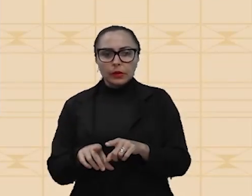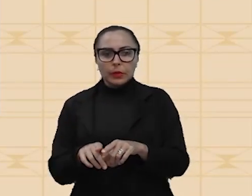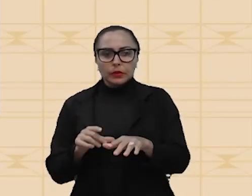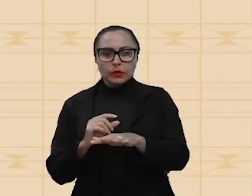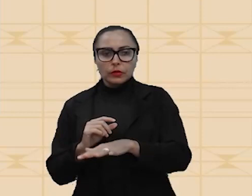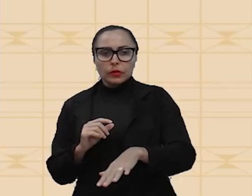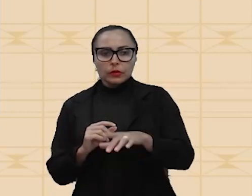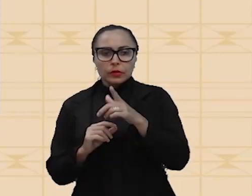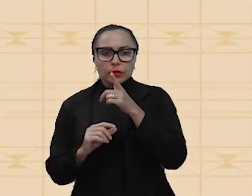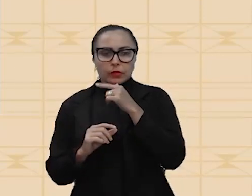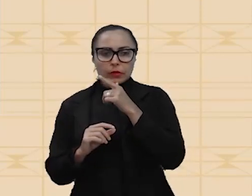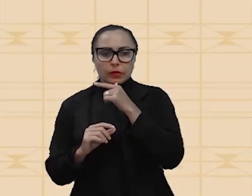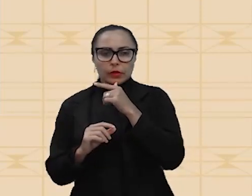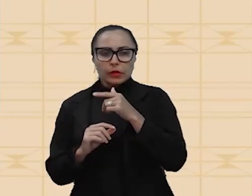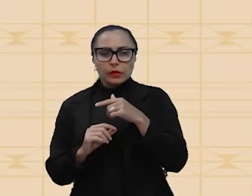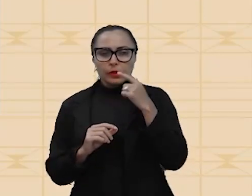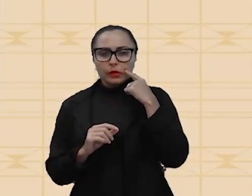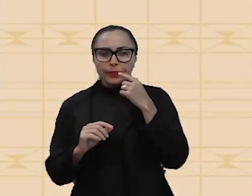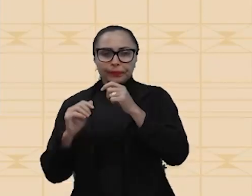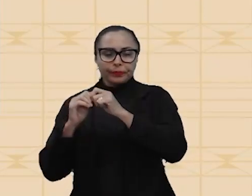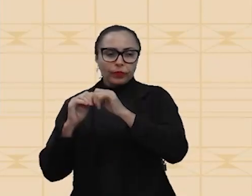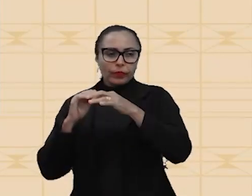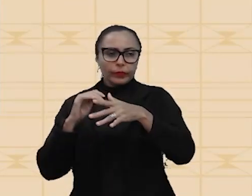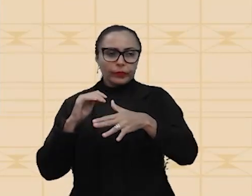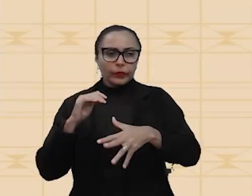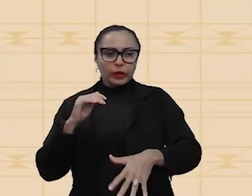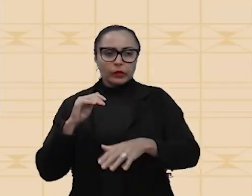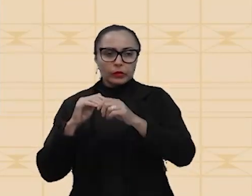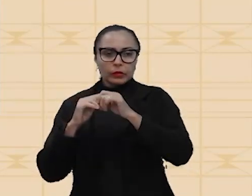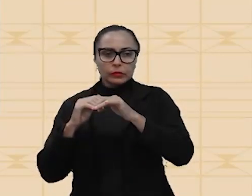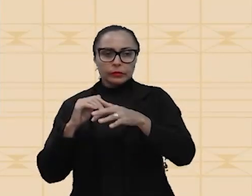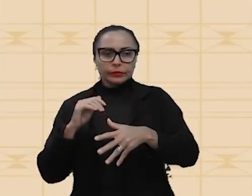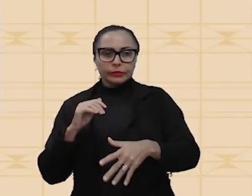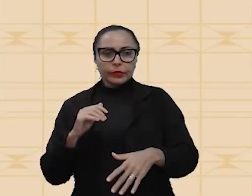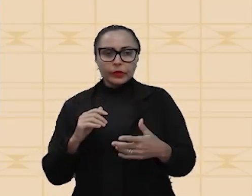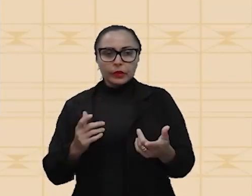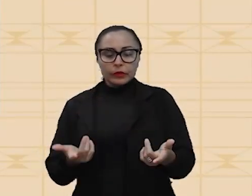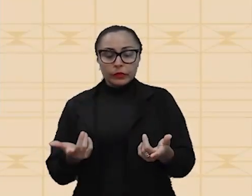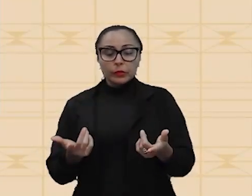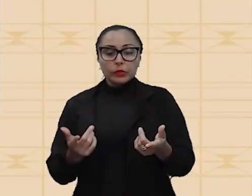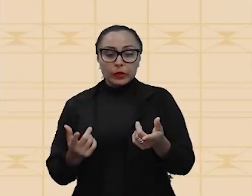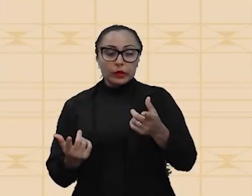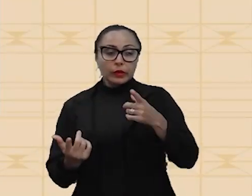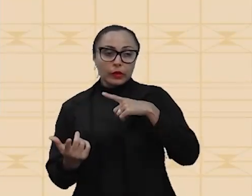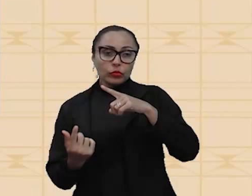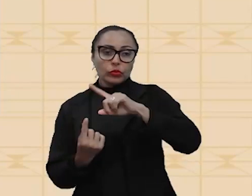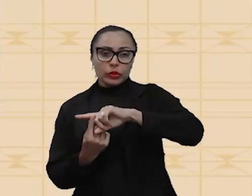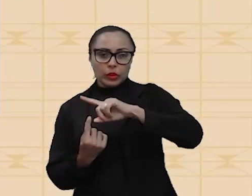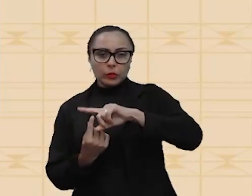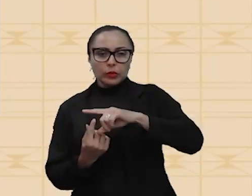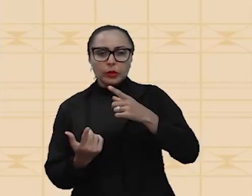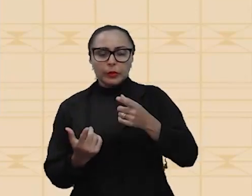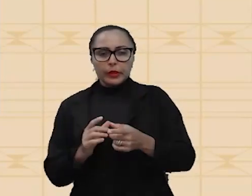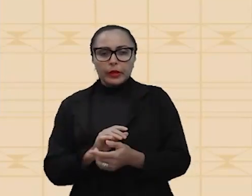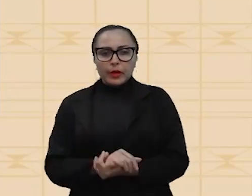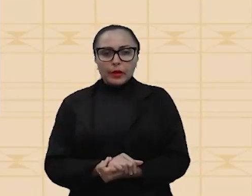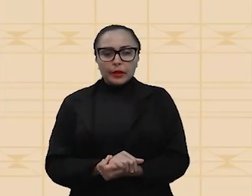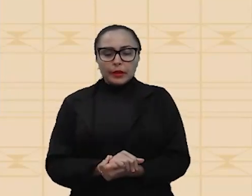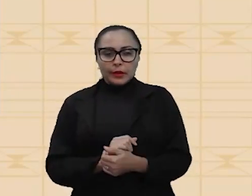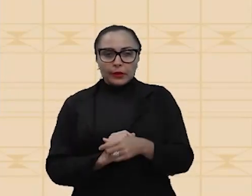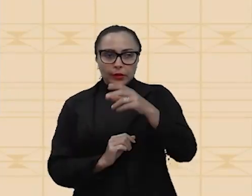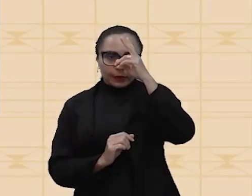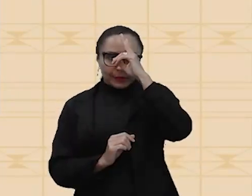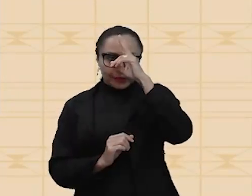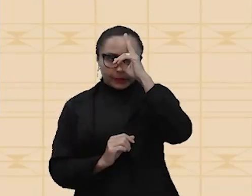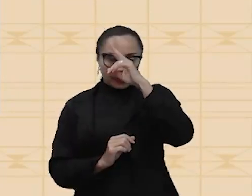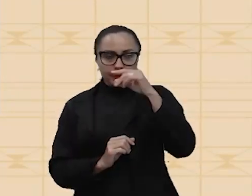devido a uma altura, nós vamos ter o tipo de usinas chamadas de hidroelétricas. Lembrando que para você